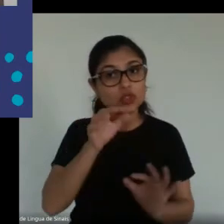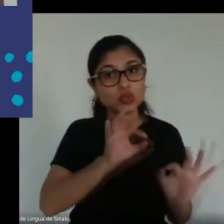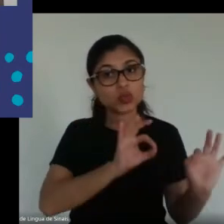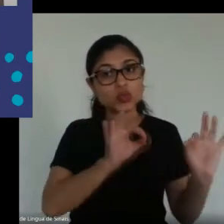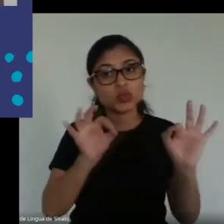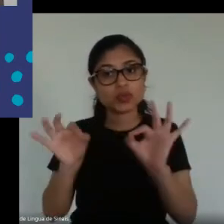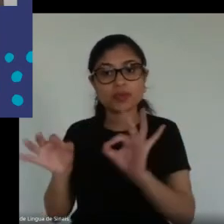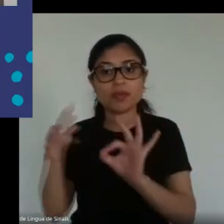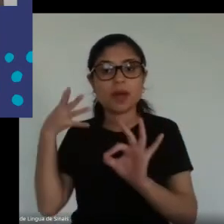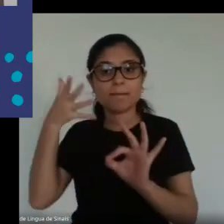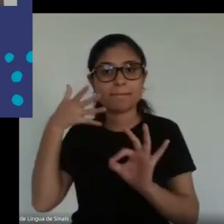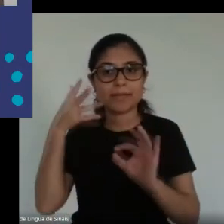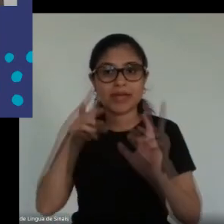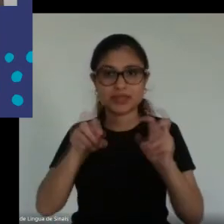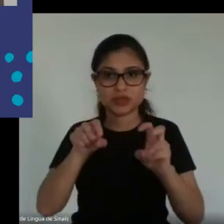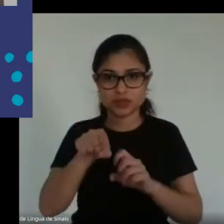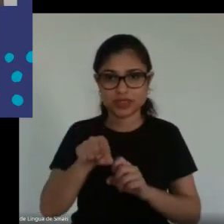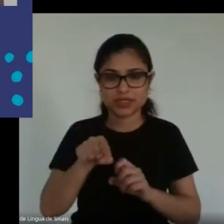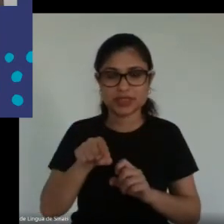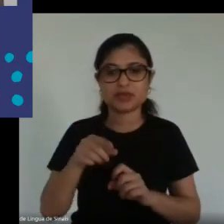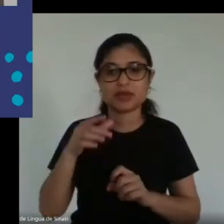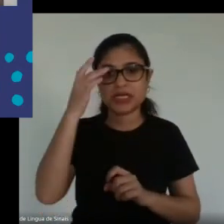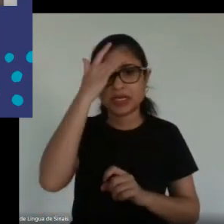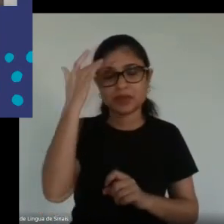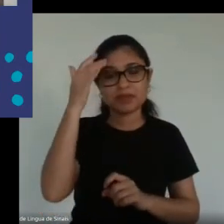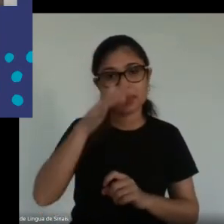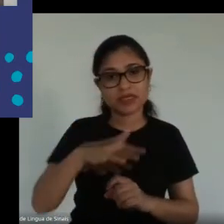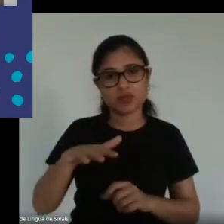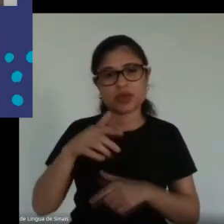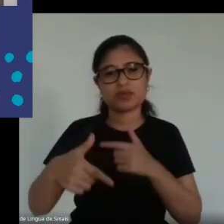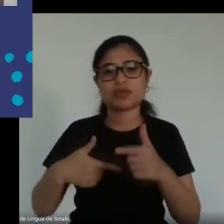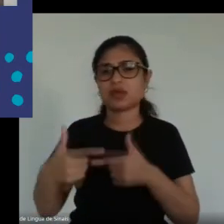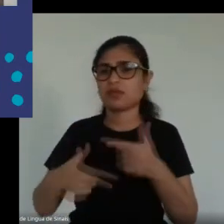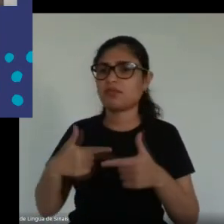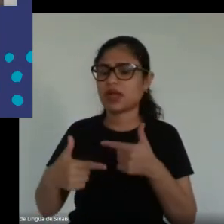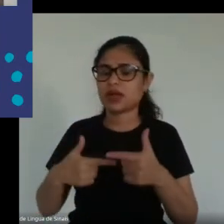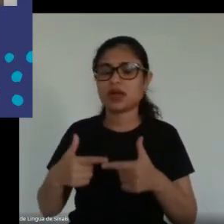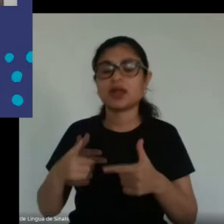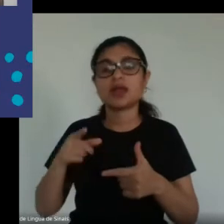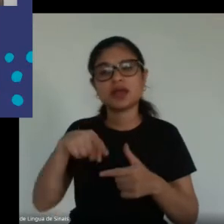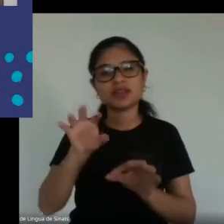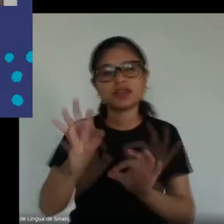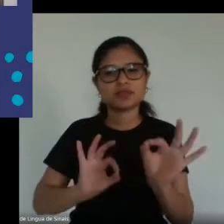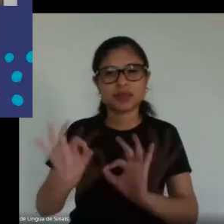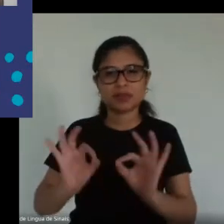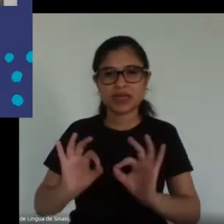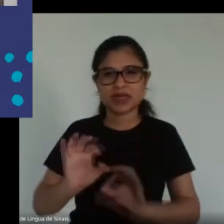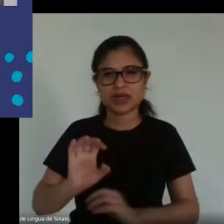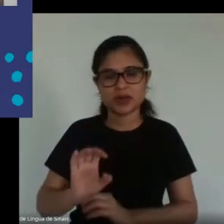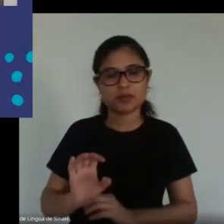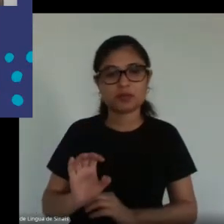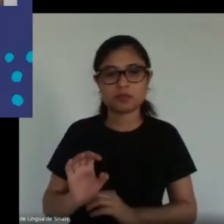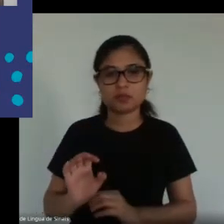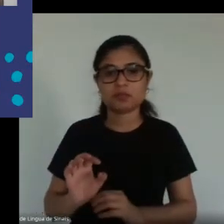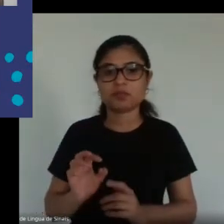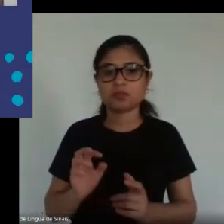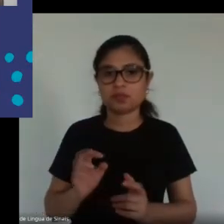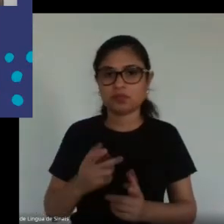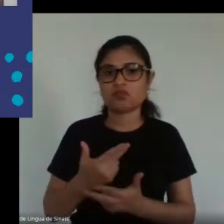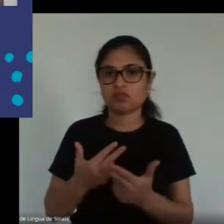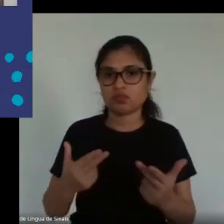pessoal que tem trabalhado bastante também, eles fizeram um esquema assim, ó, eu vou